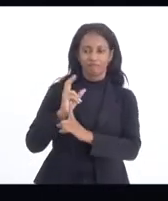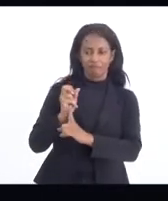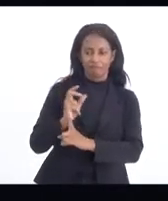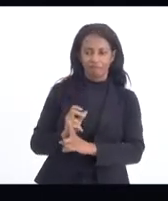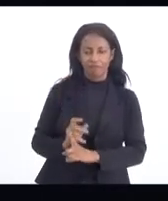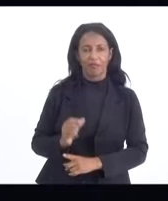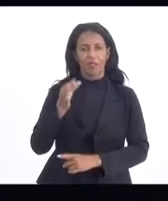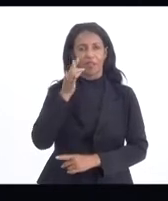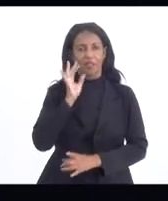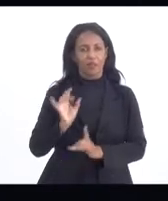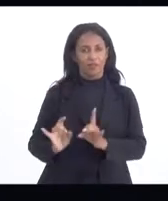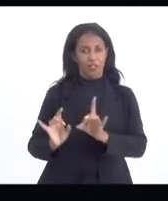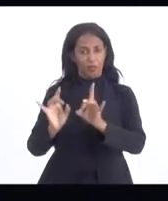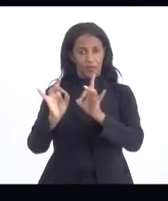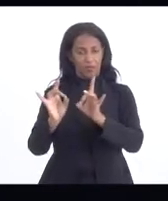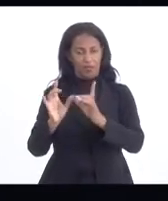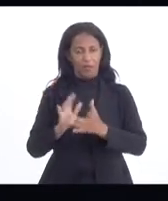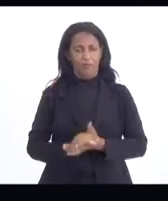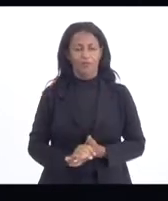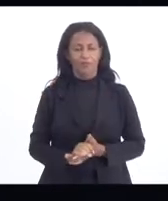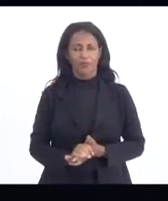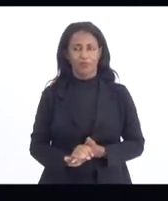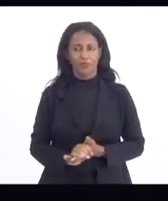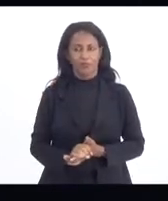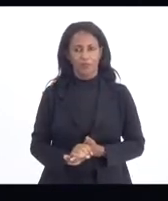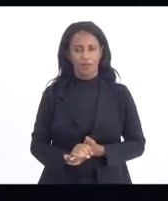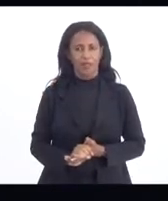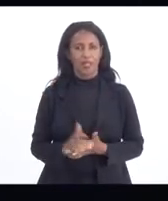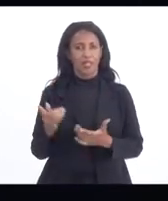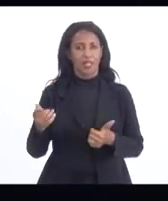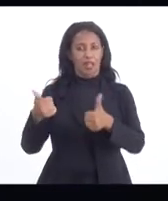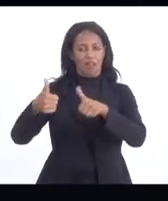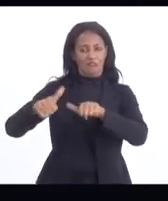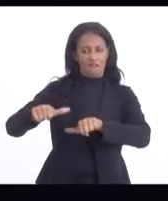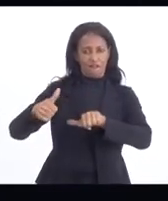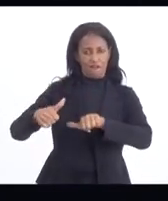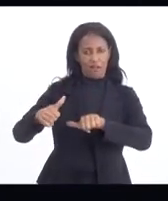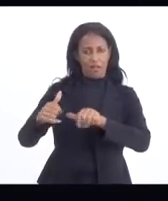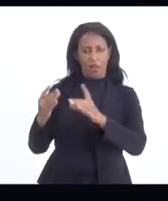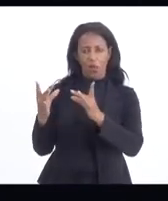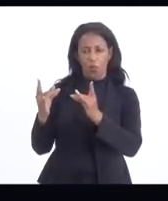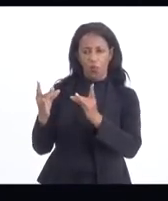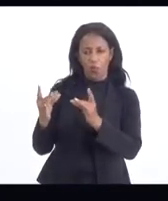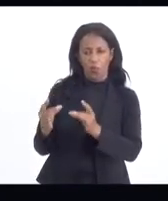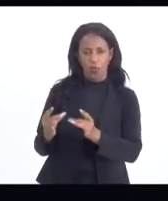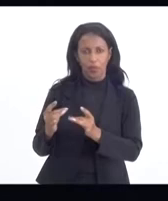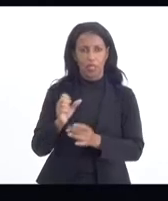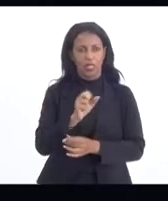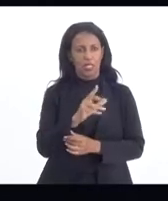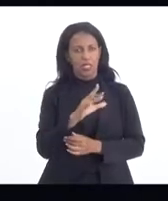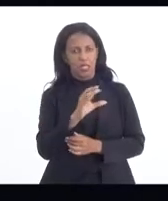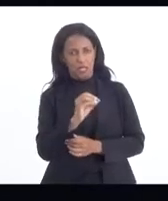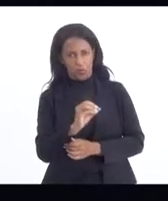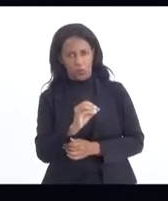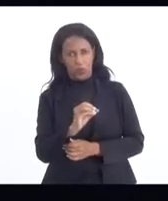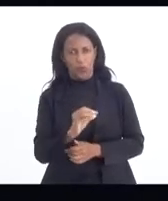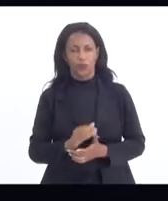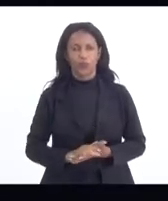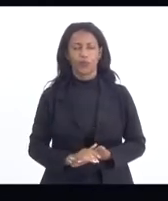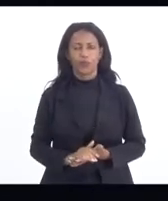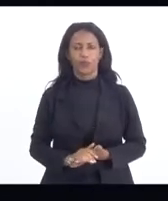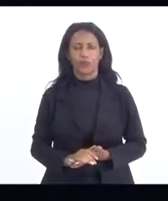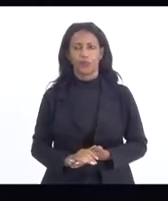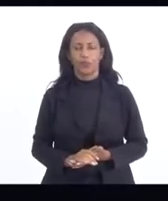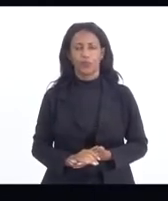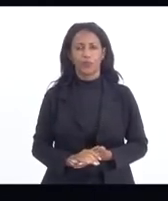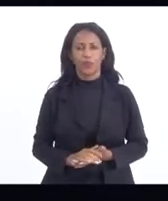especiais. E o café especial ele é avaliado por via úmida e via seca.